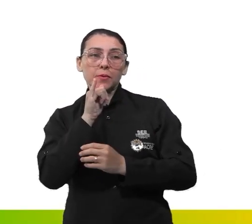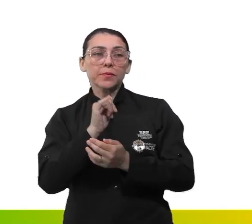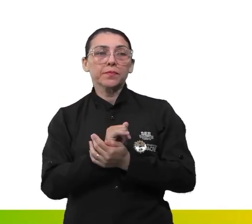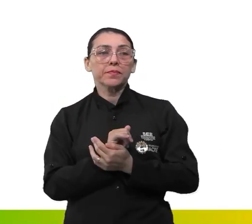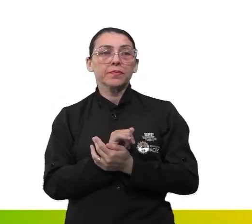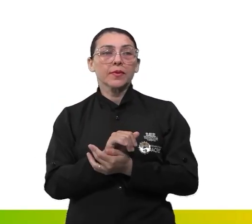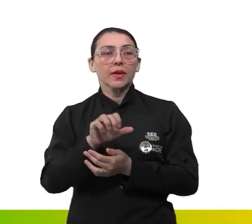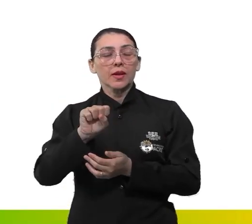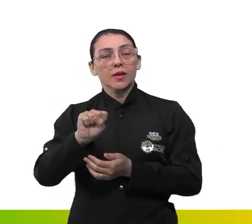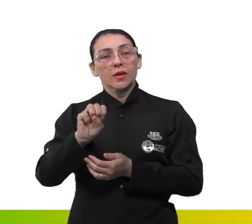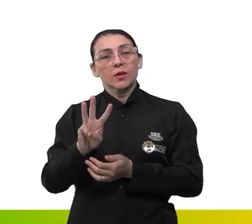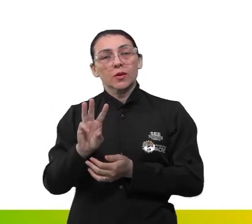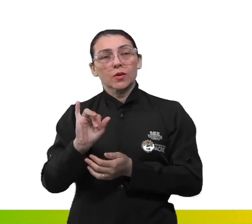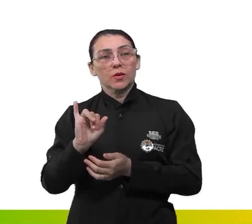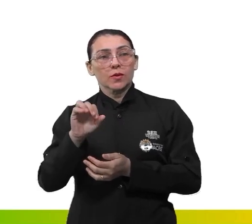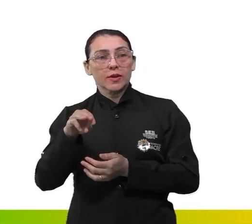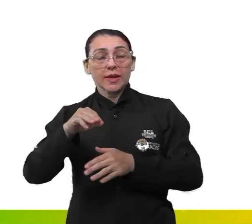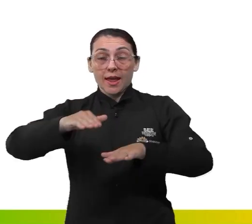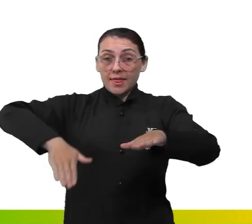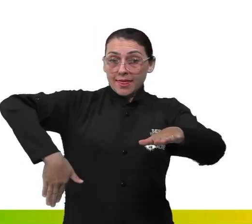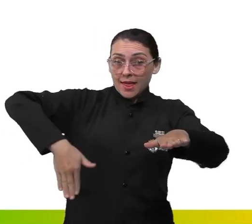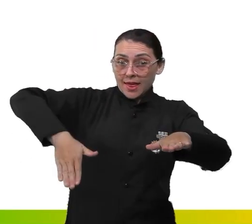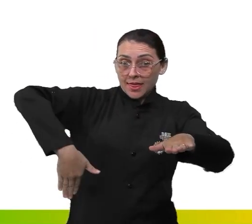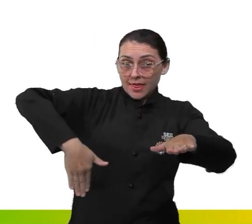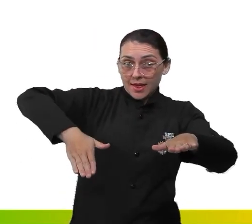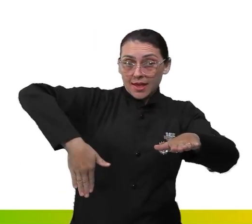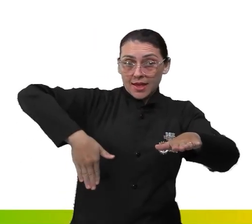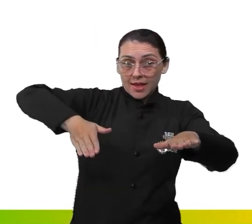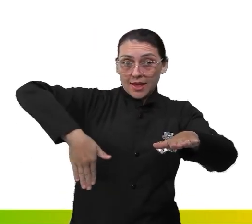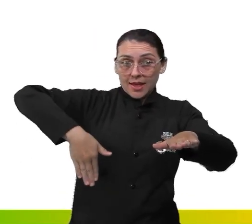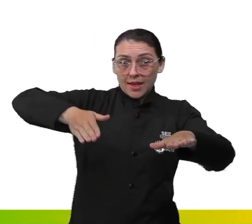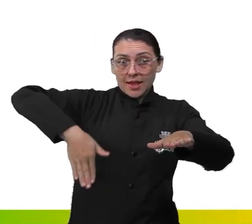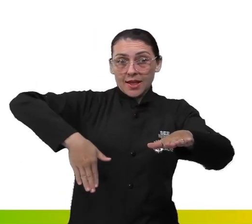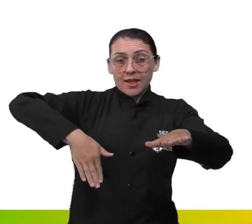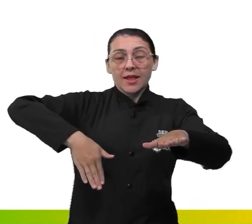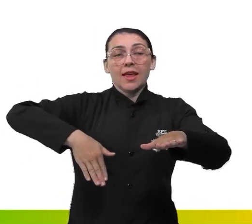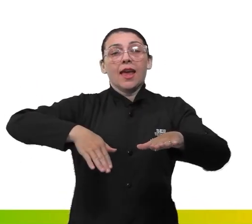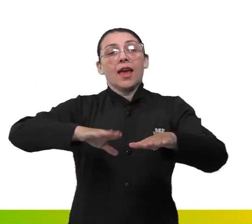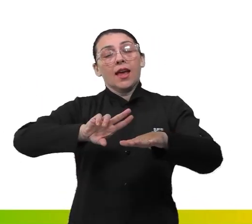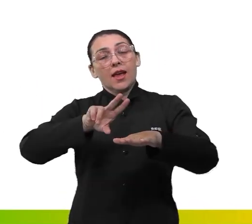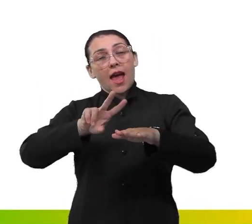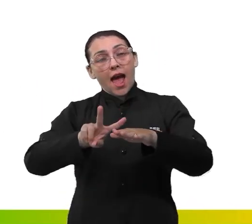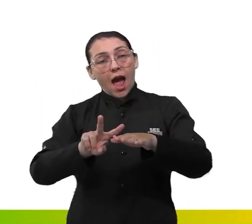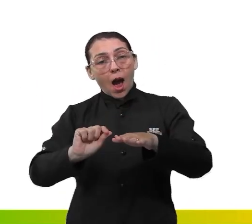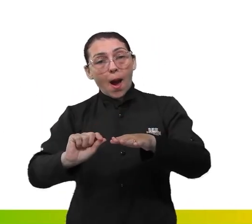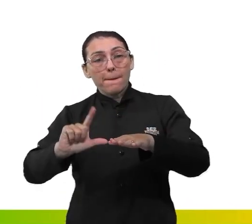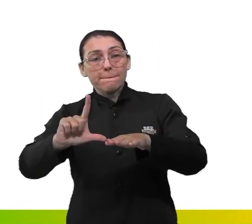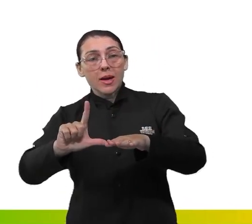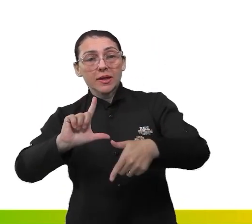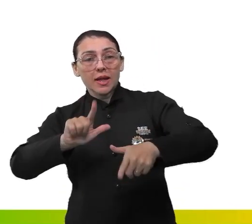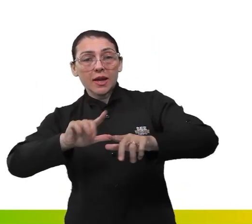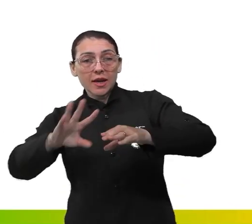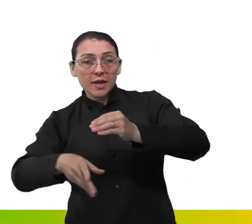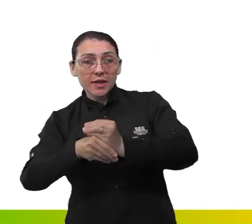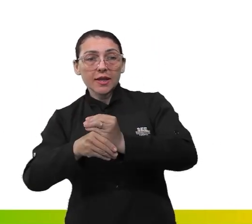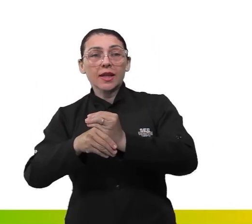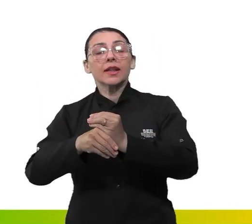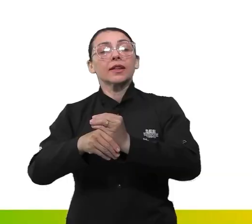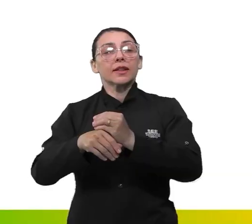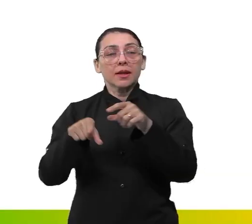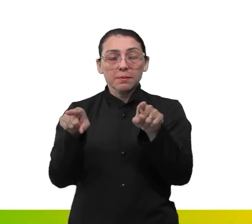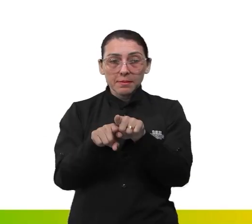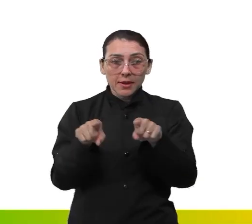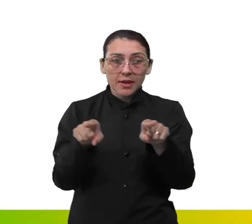verbo swim, que é nadar, ele vai ficar swimming, nadando. Nós temos aqui o put,